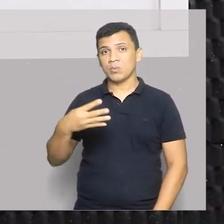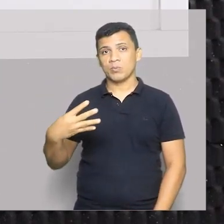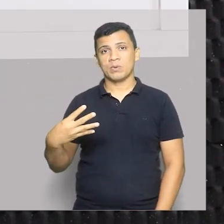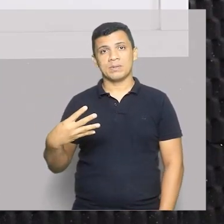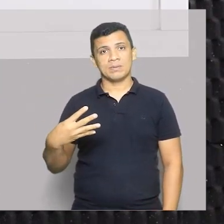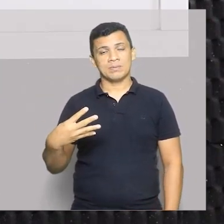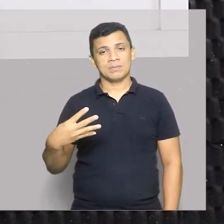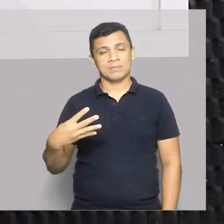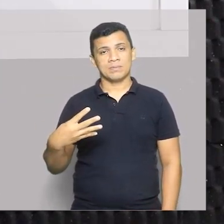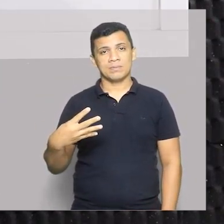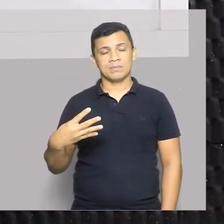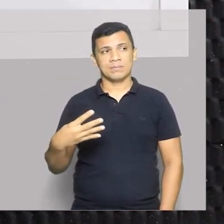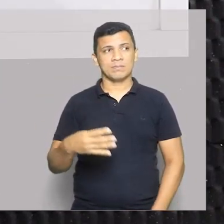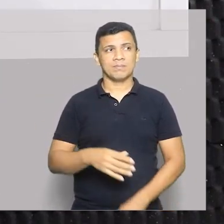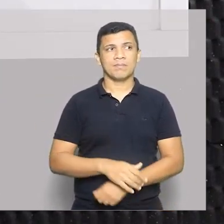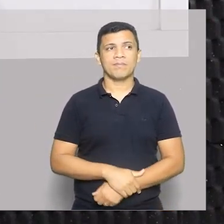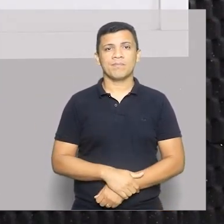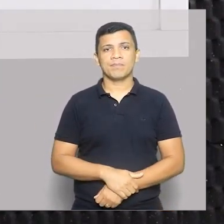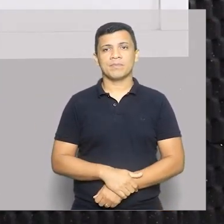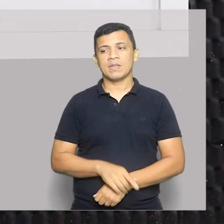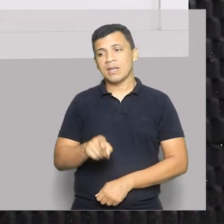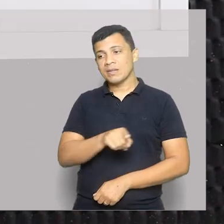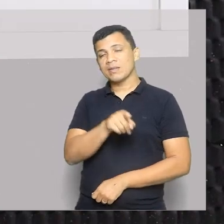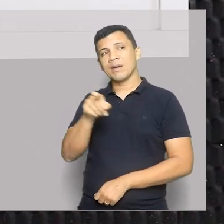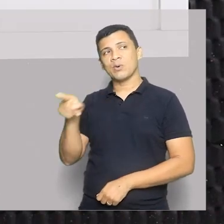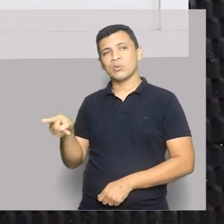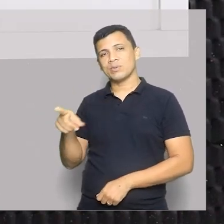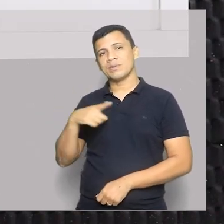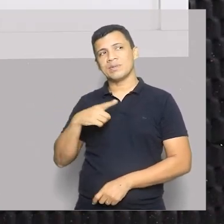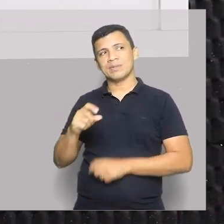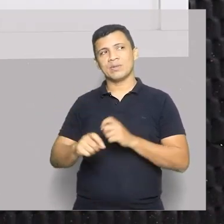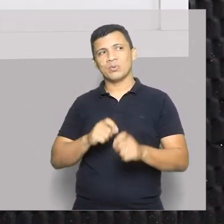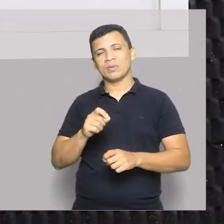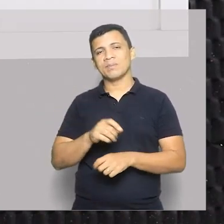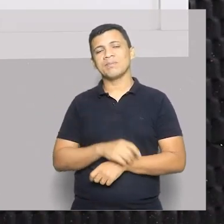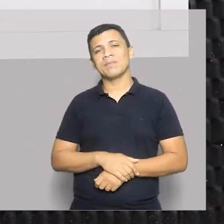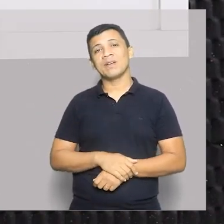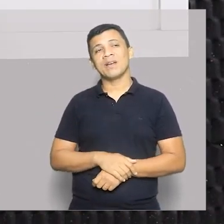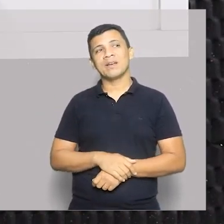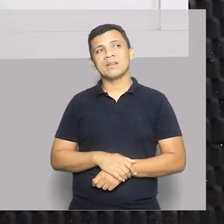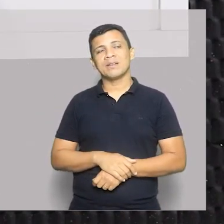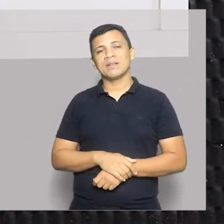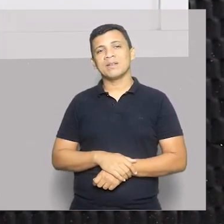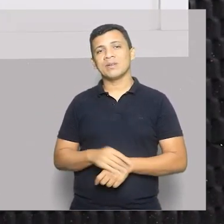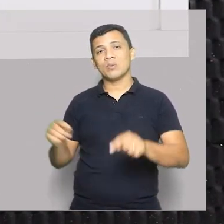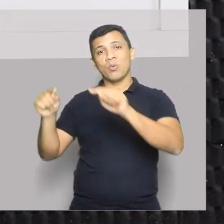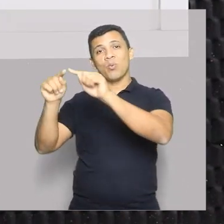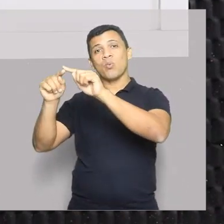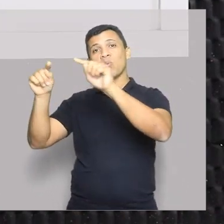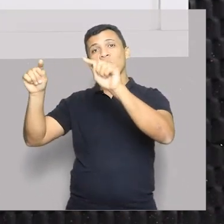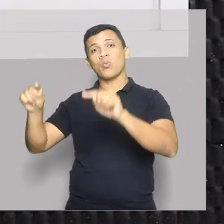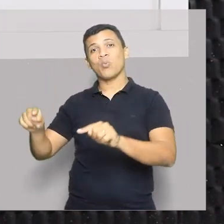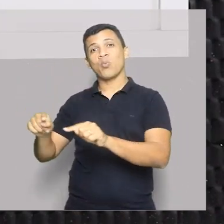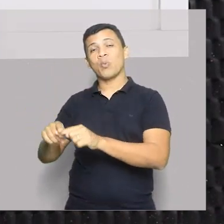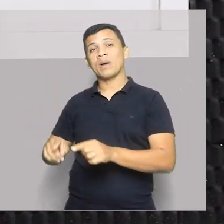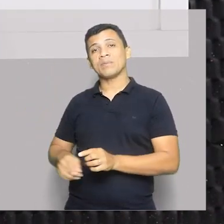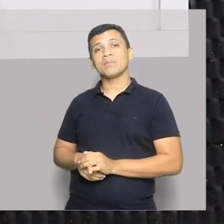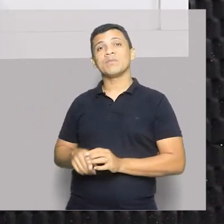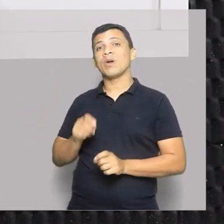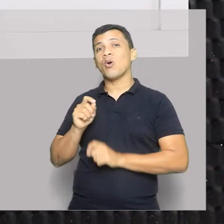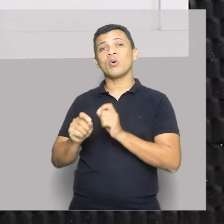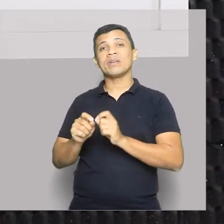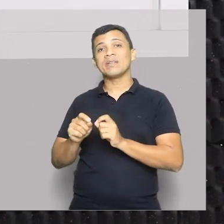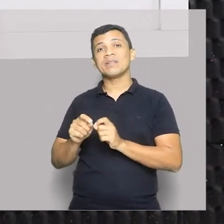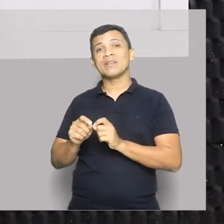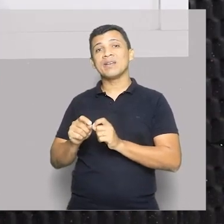É isso? Na outra etapa, você já tem o quadrado anterior dividido em 16